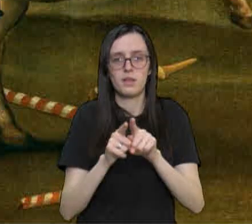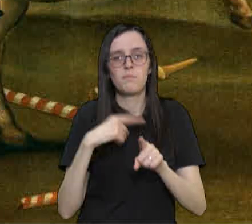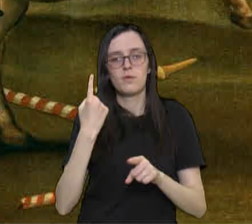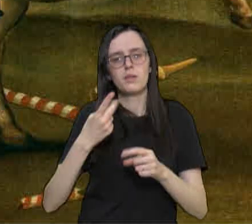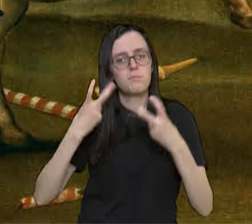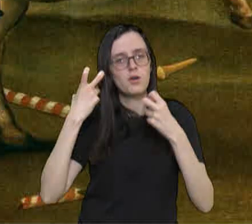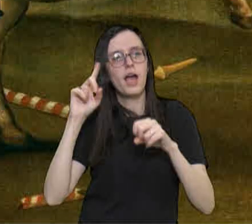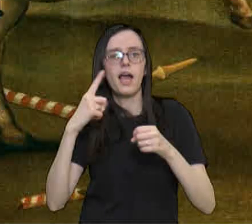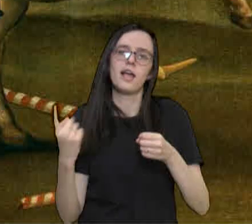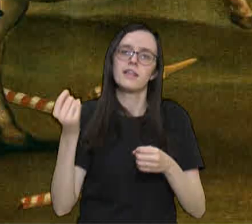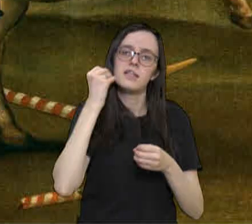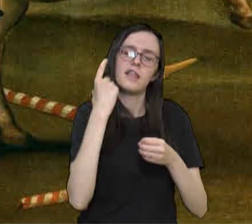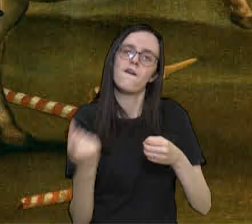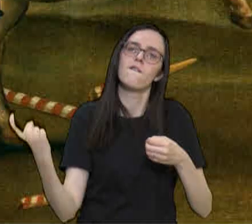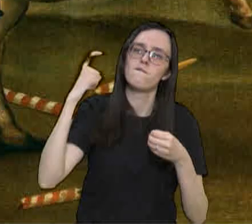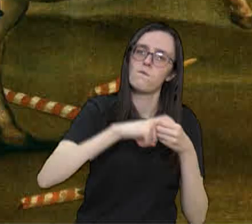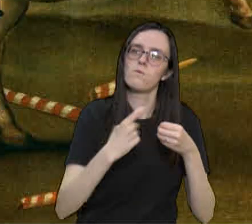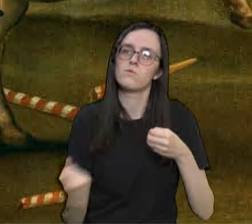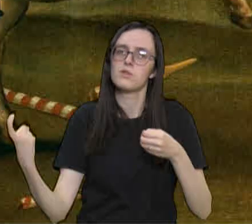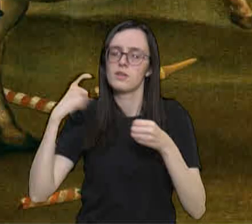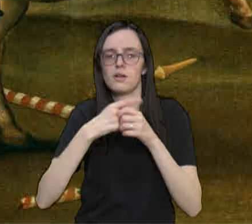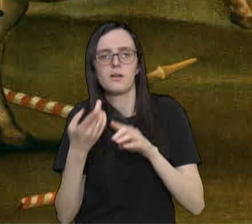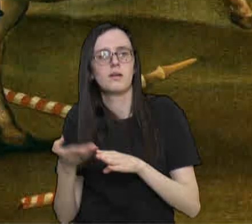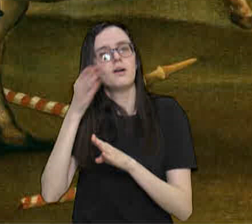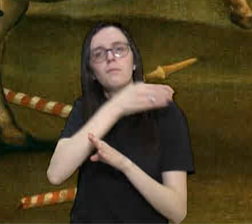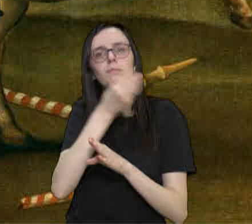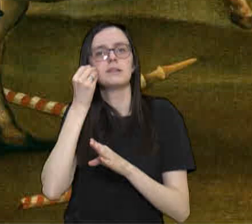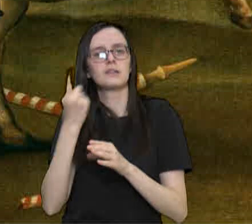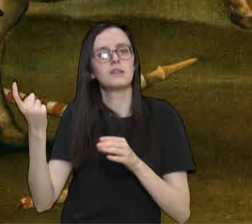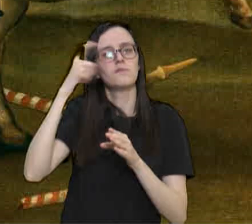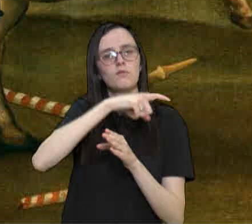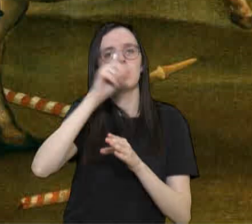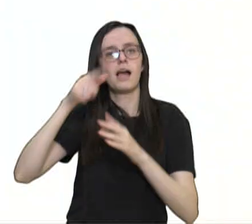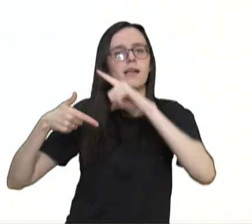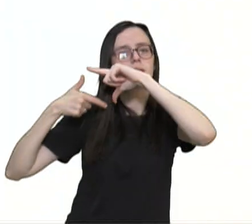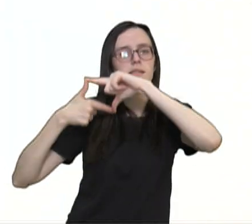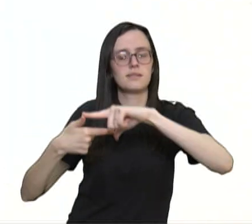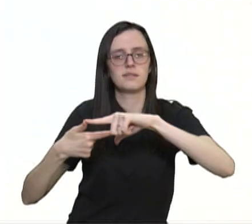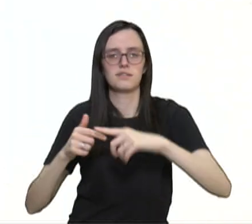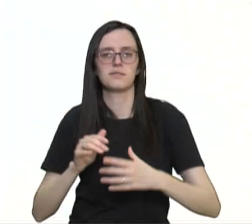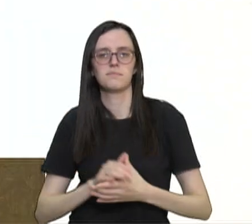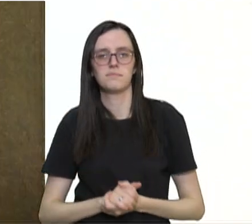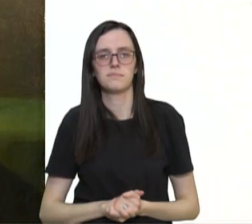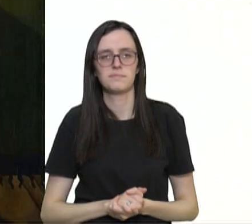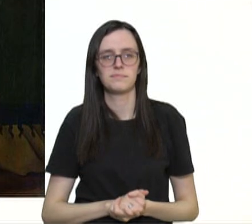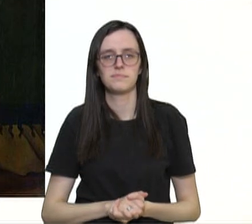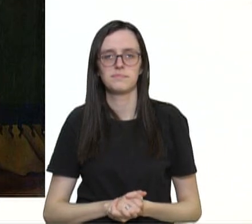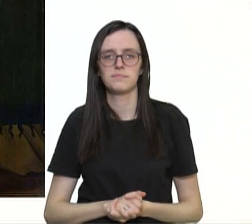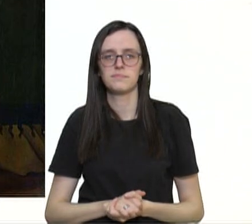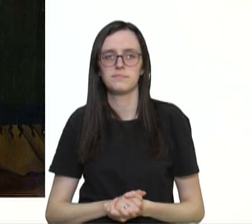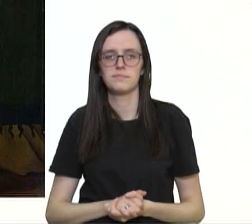de voltar àquela concepção clássica. Tá?